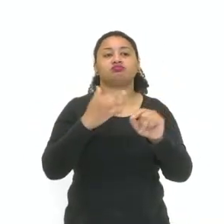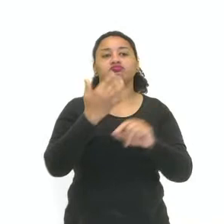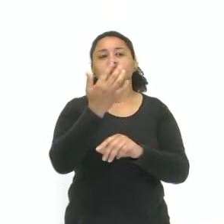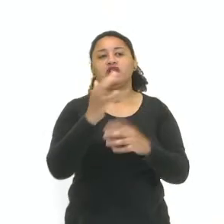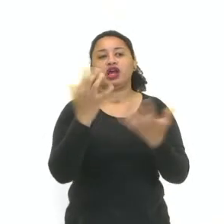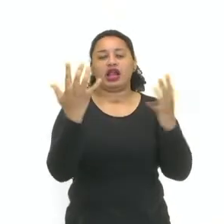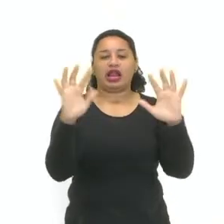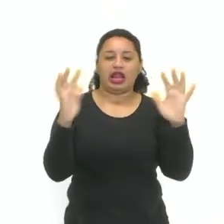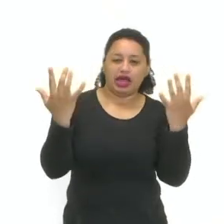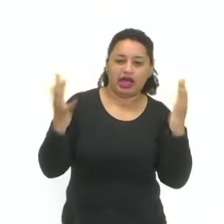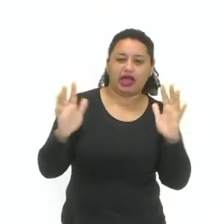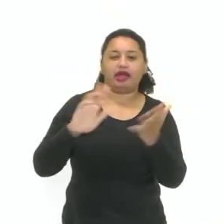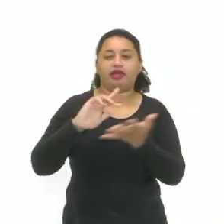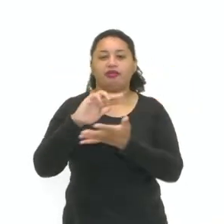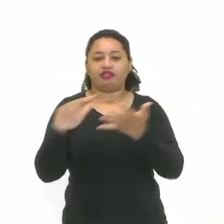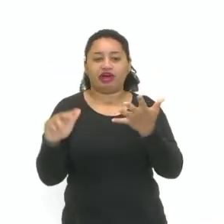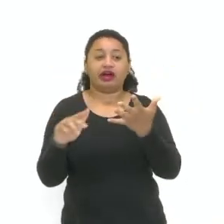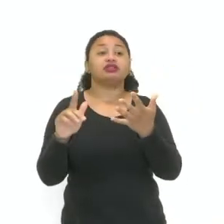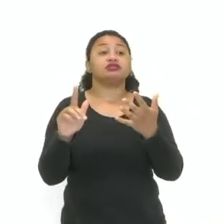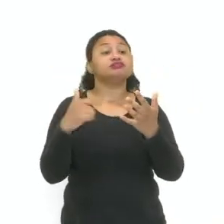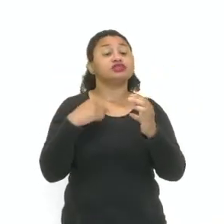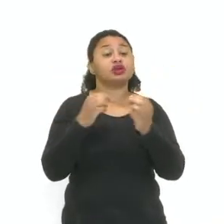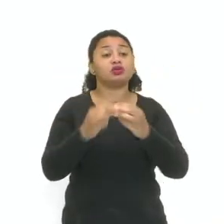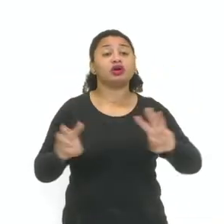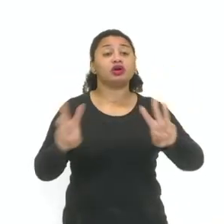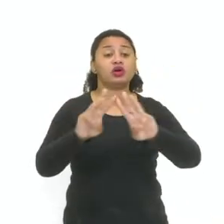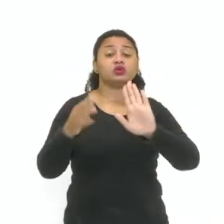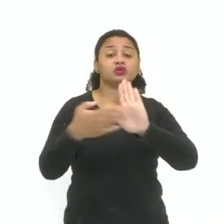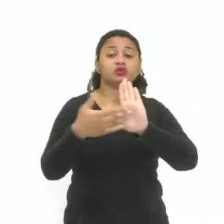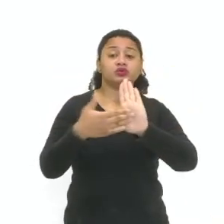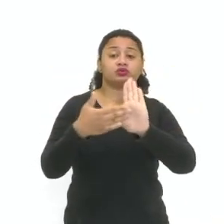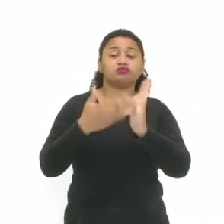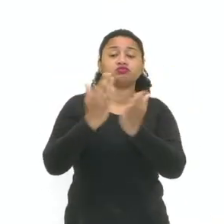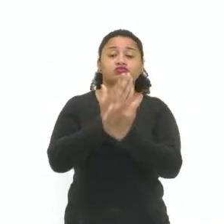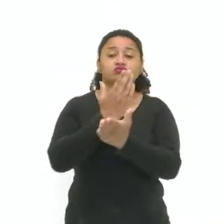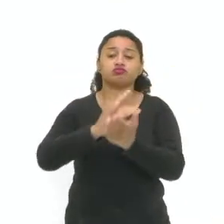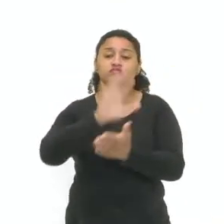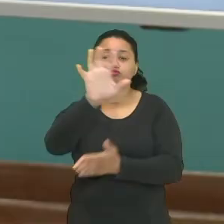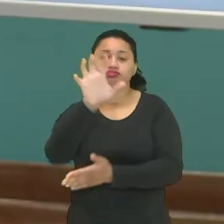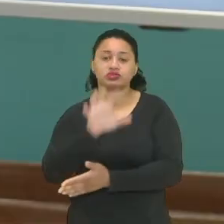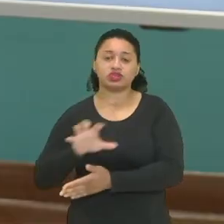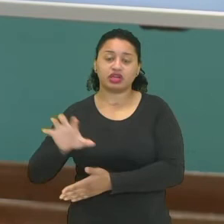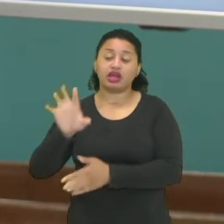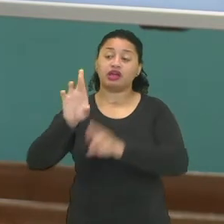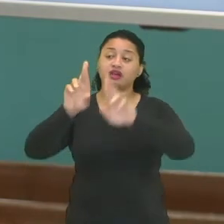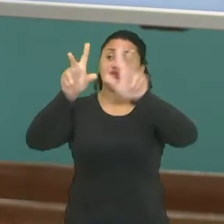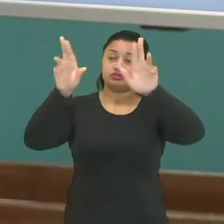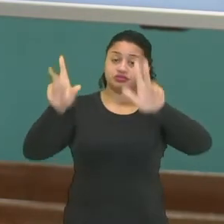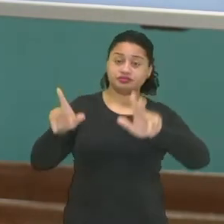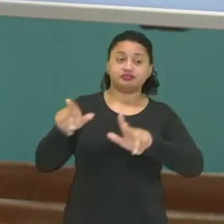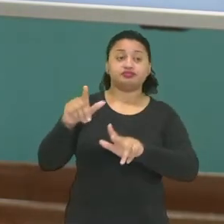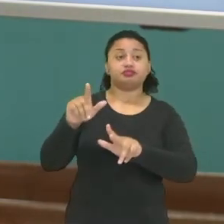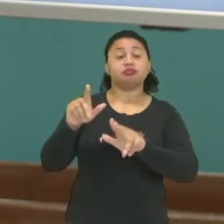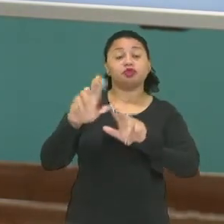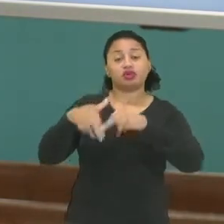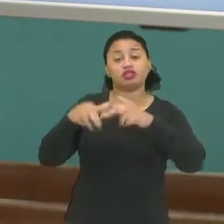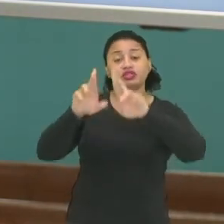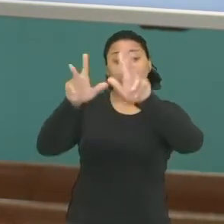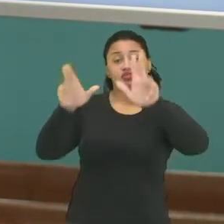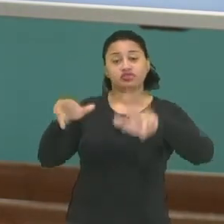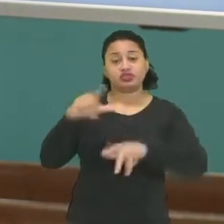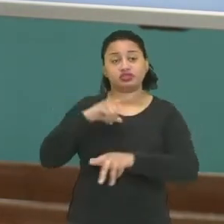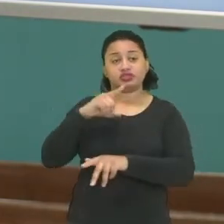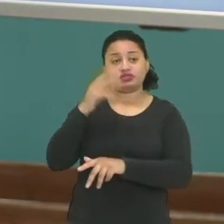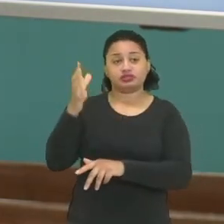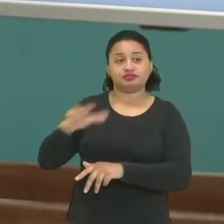climas, etc. Aonde então propôs essa divisão, levando em conta então o que? Essas diferenças internas do continente africano, tá bom?